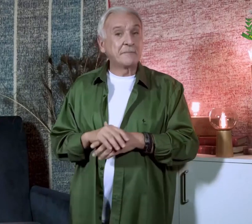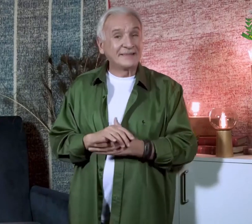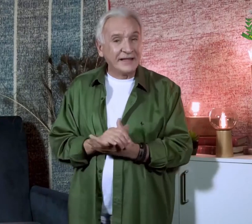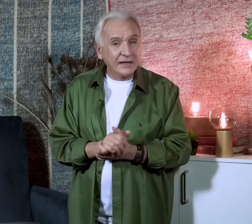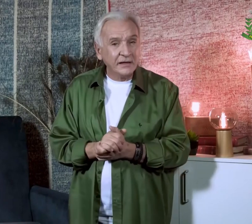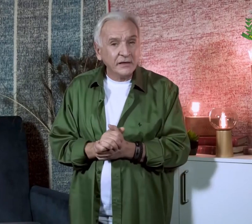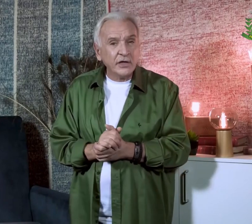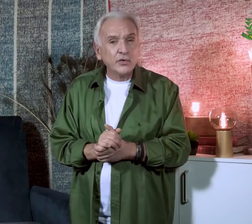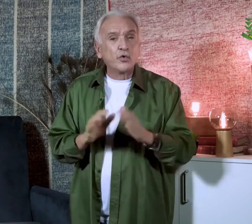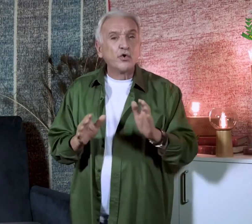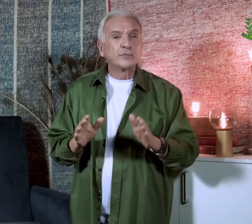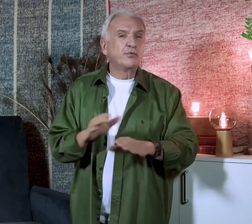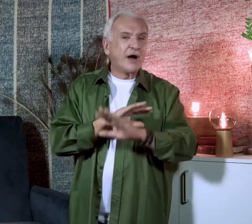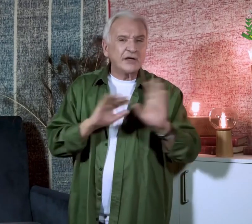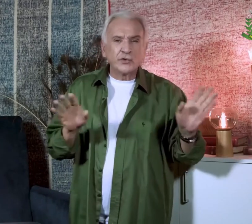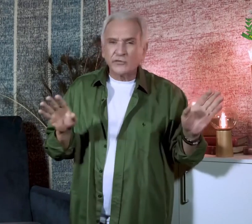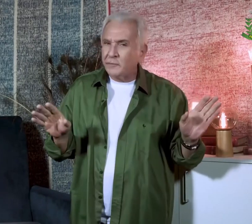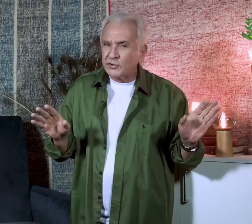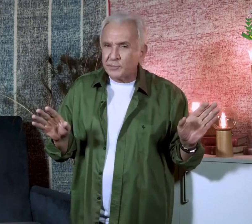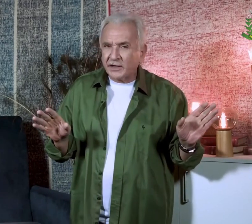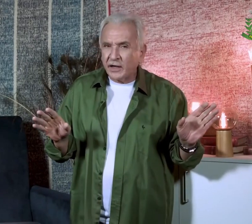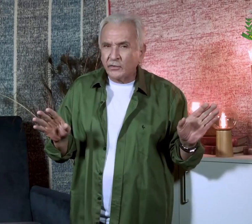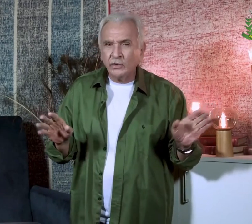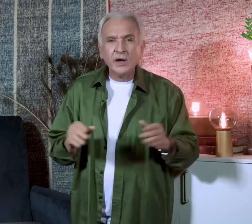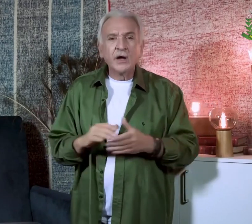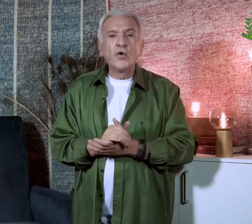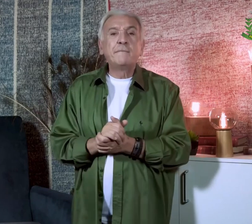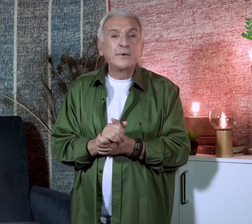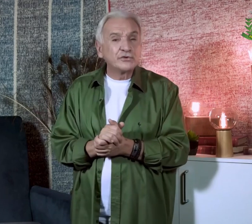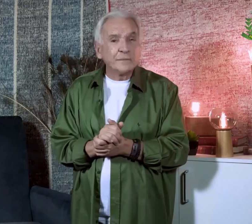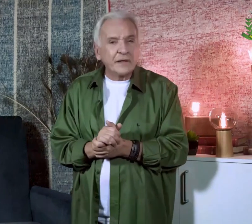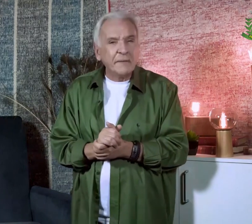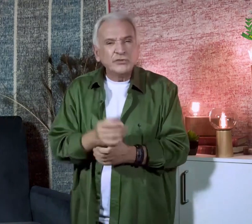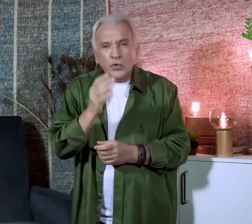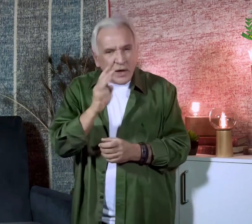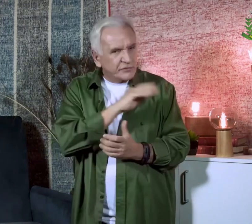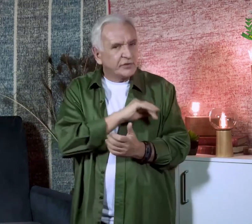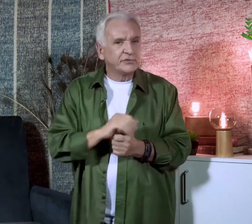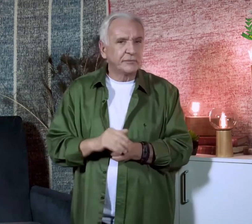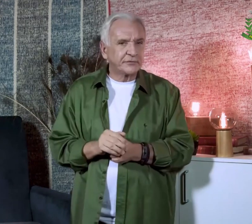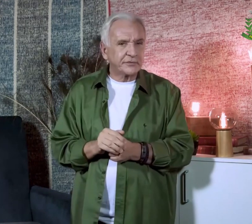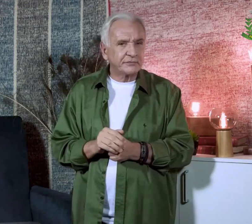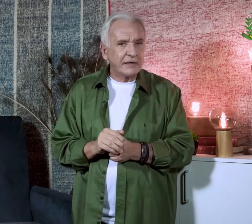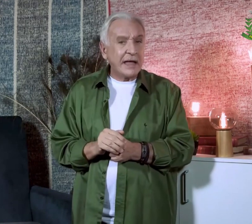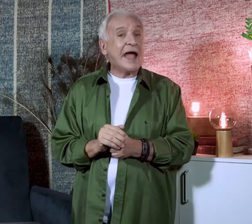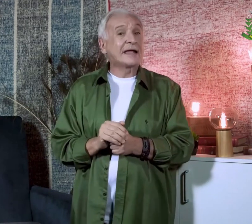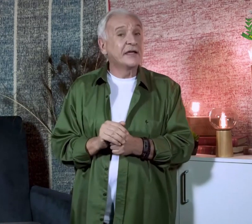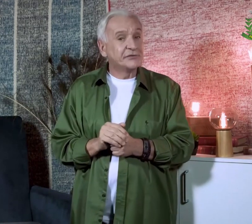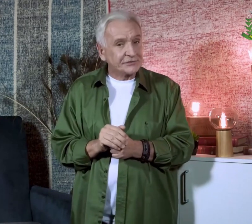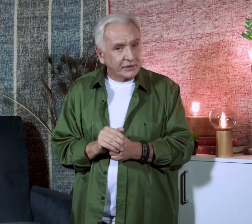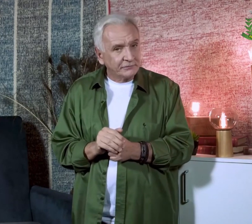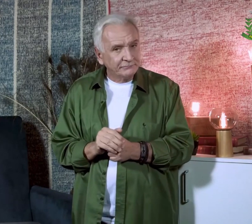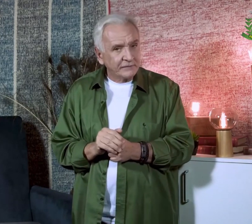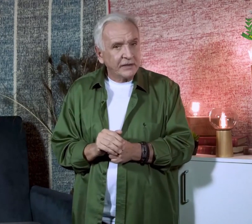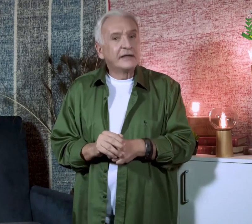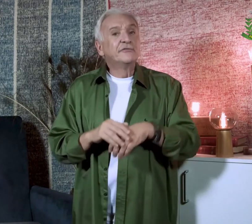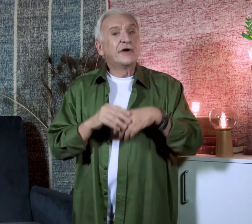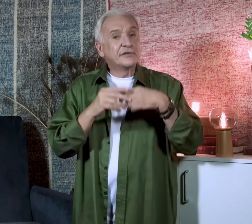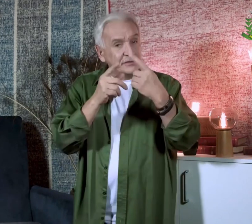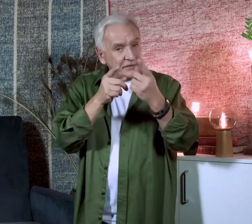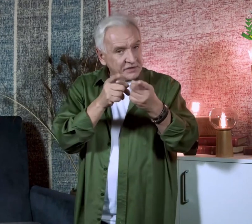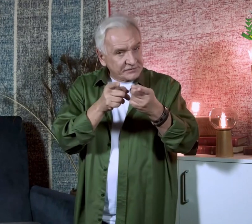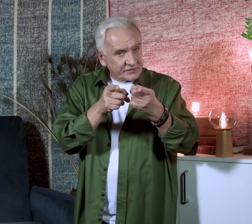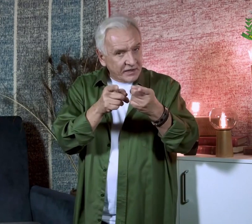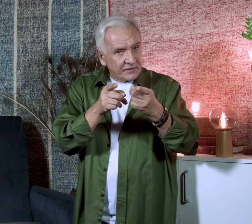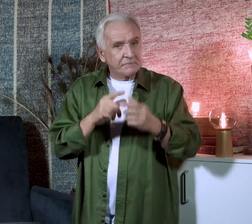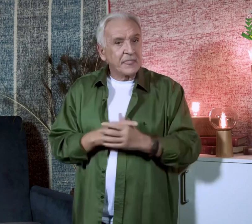A armadeira tem um corpo razoavelmente pequeno, com aproximadamente 4 centímetros. A questão que